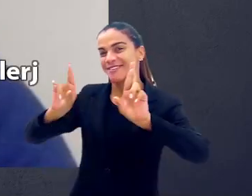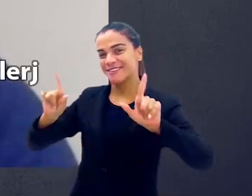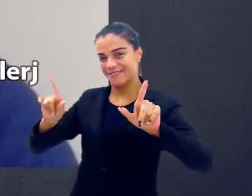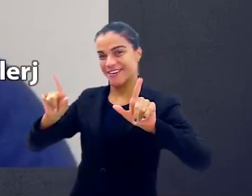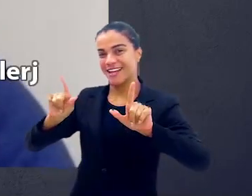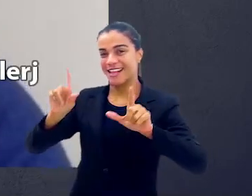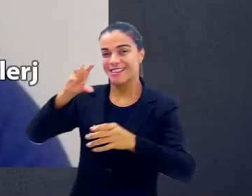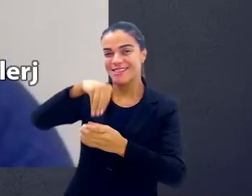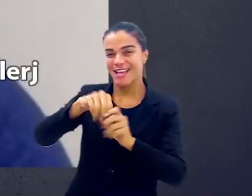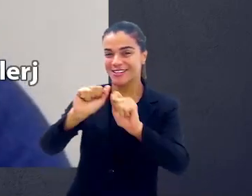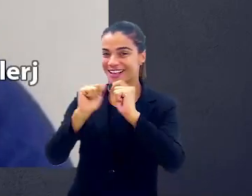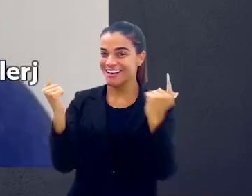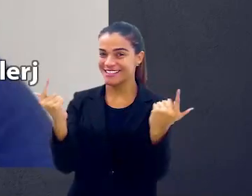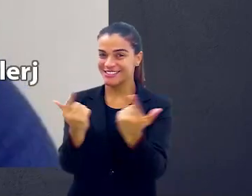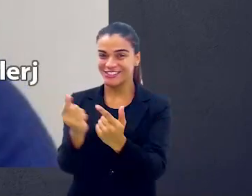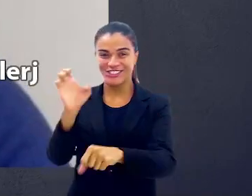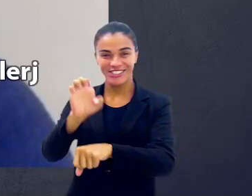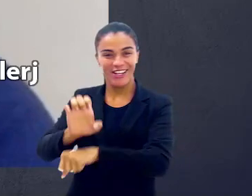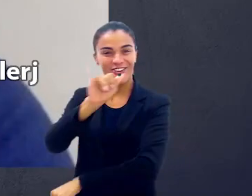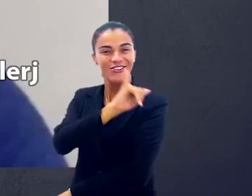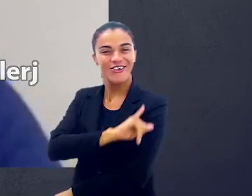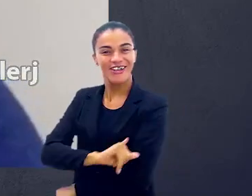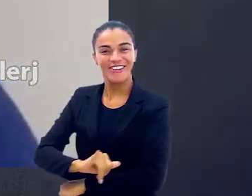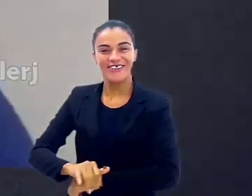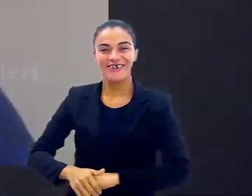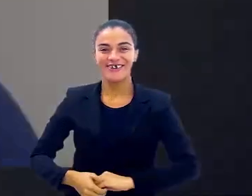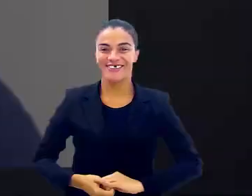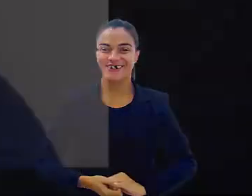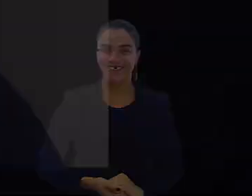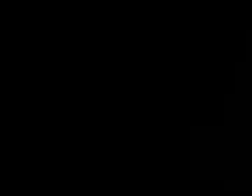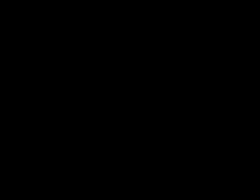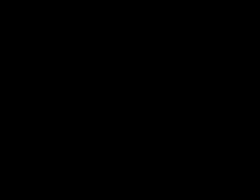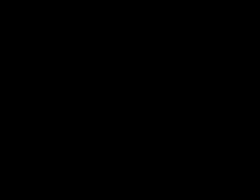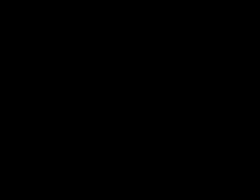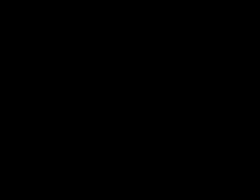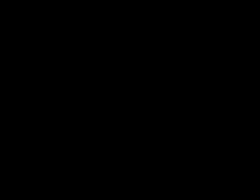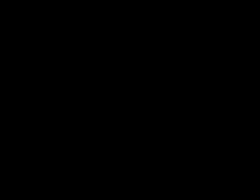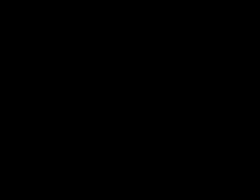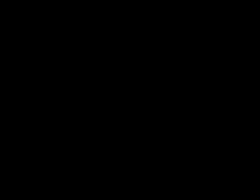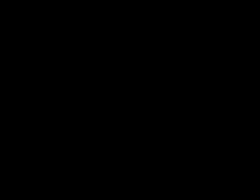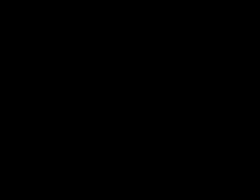eu acho que ela vai fazer a diferença da Assembleia Legislativa do Estado do Rio de Janeiro.